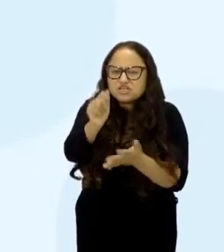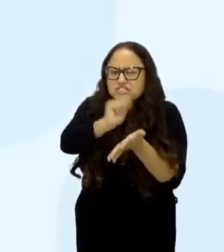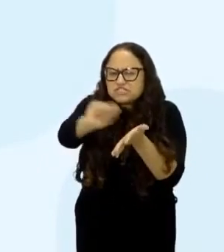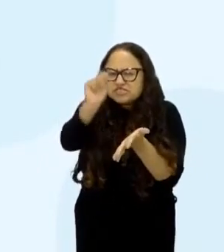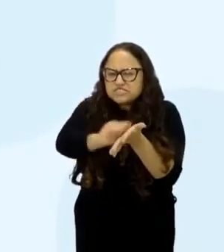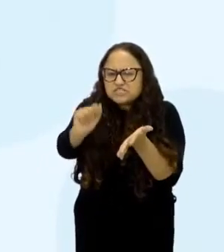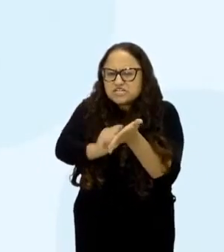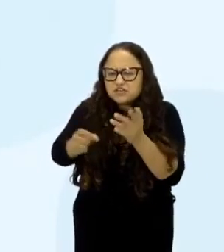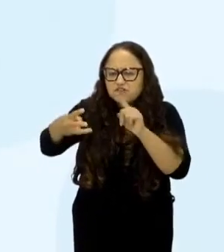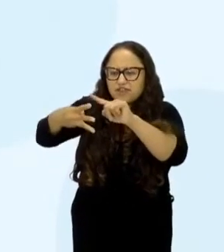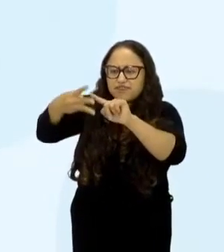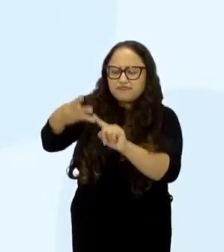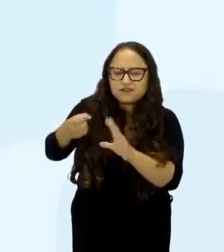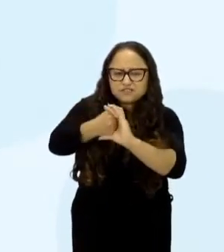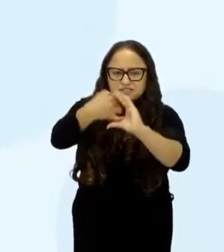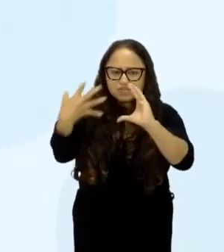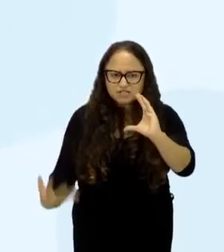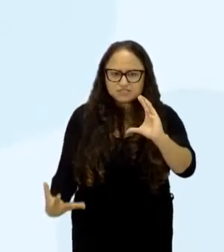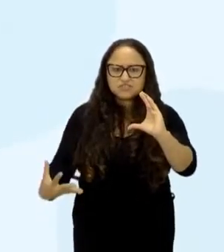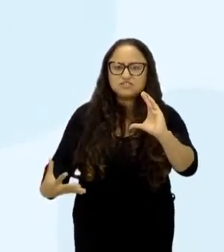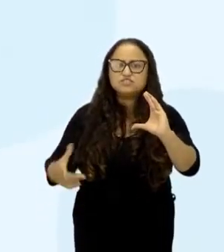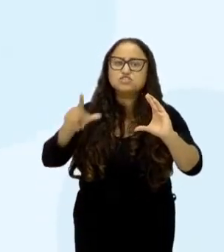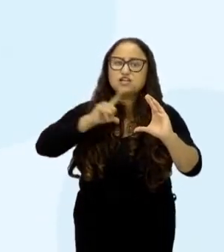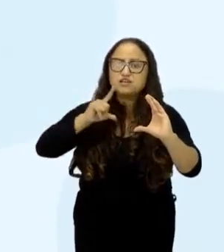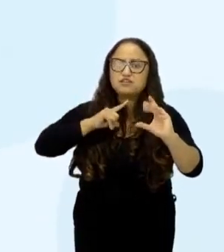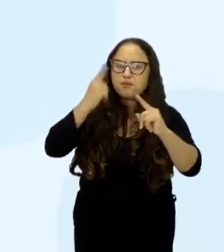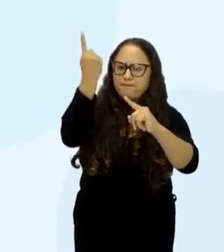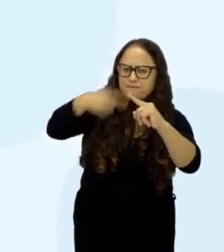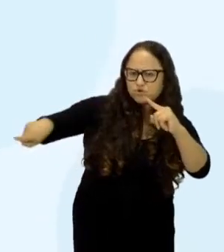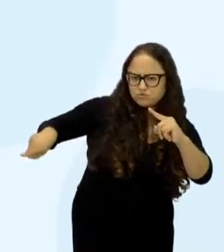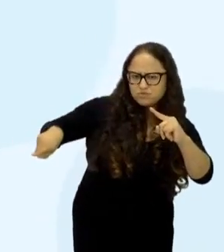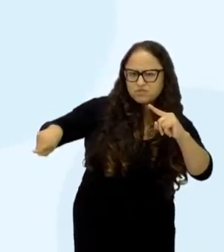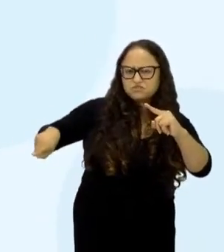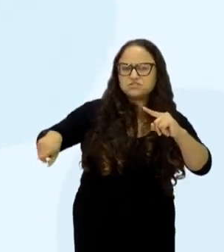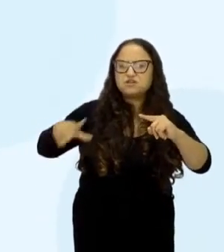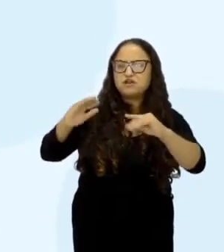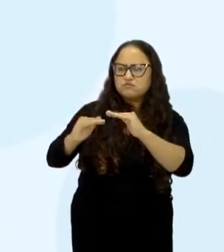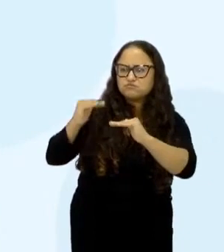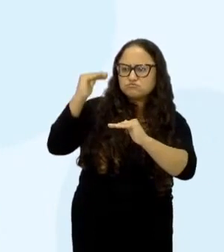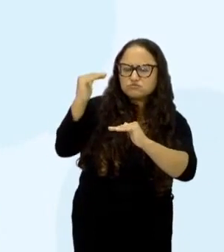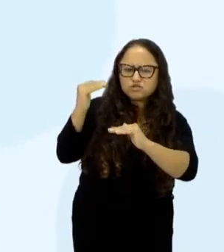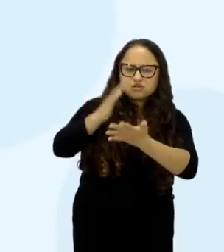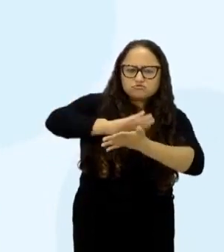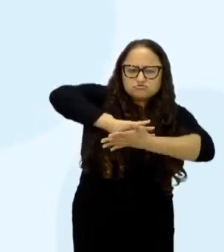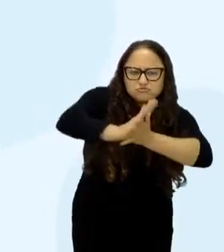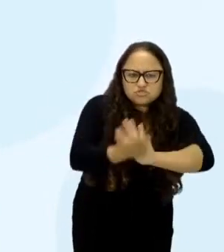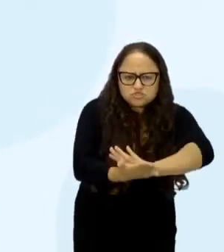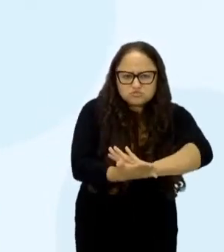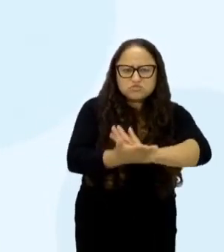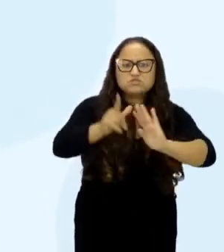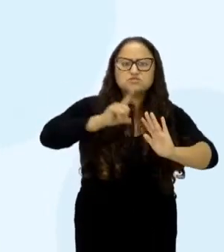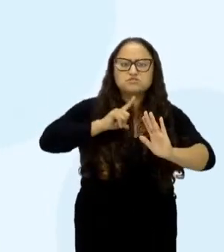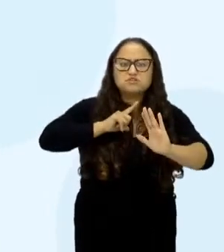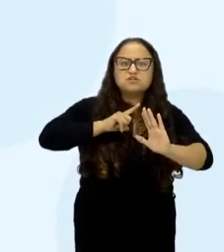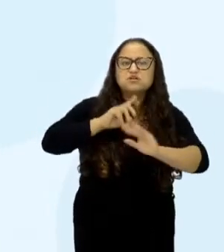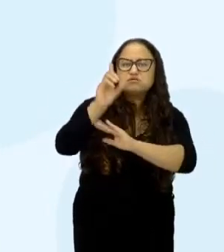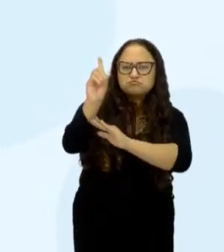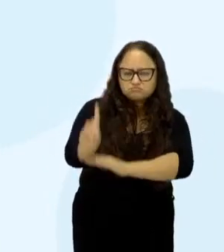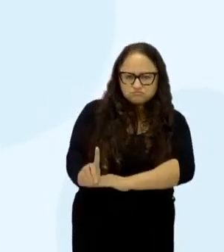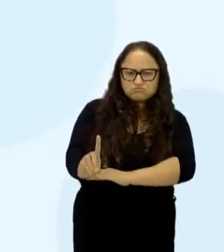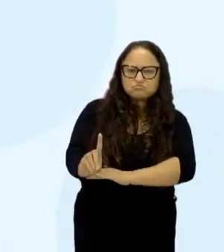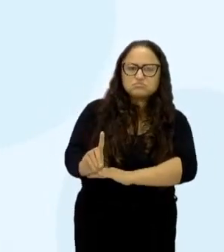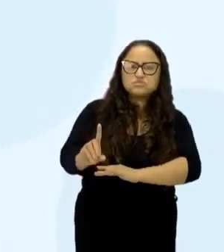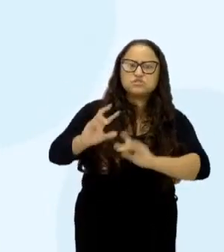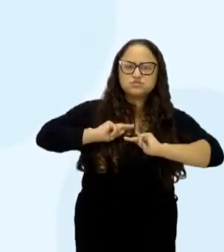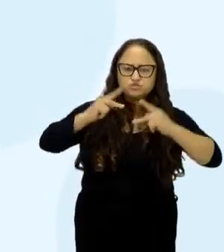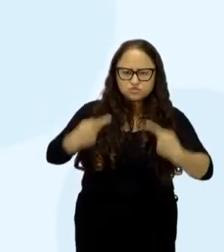least 3 characteristics that are prohibited grounds of discrimination according to the Charter of Human Rights and Freedoms. Então, quero